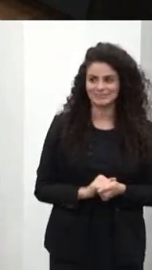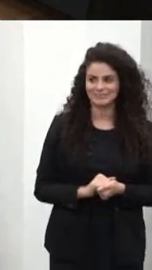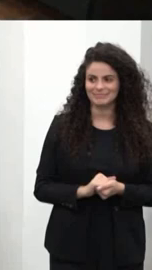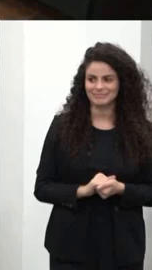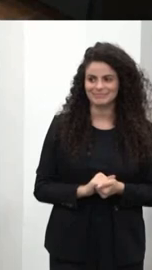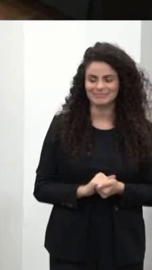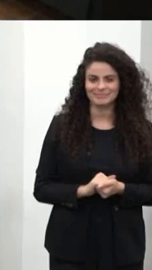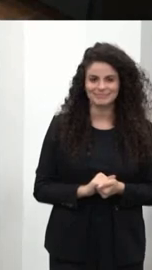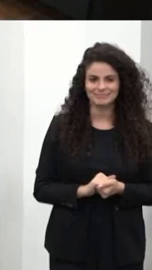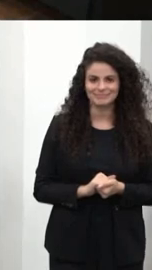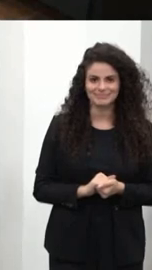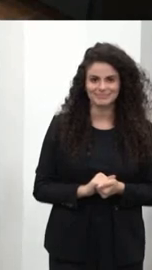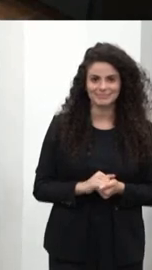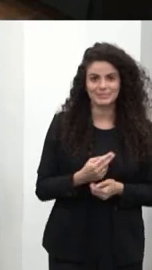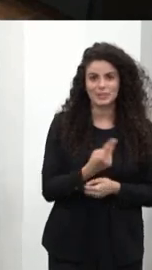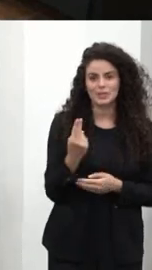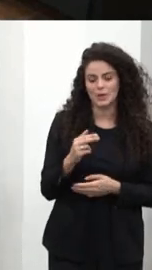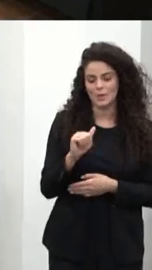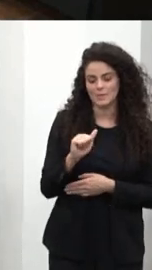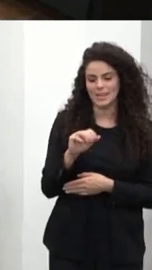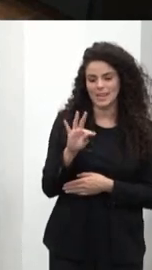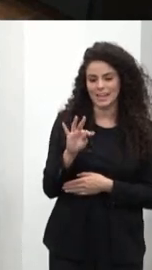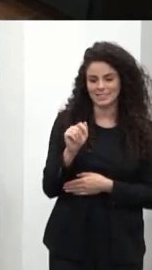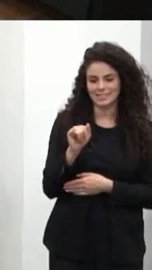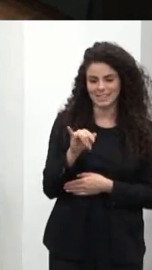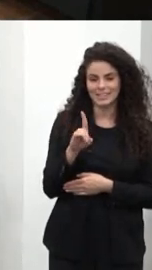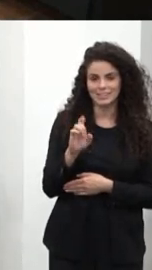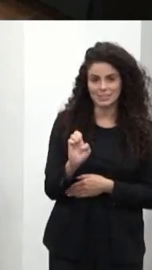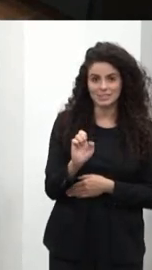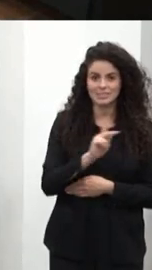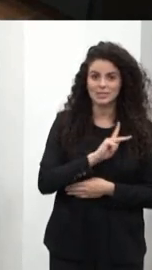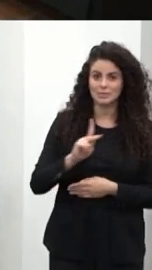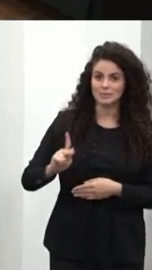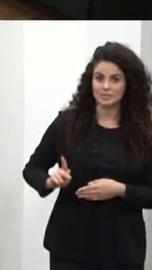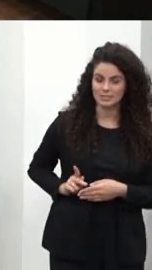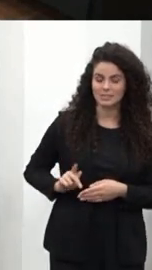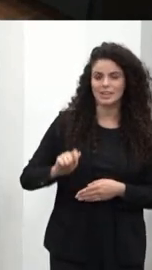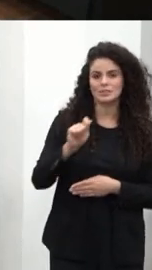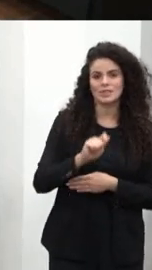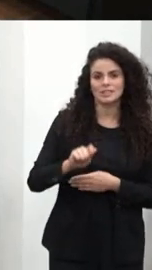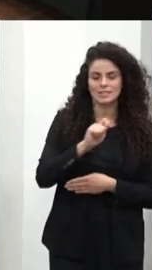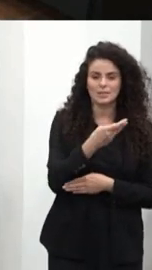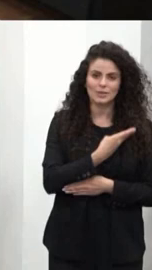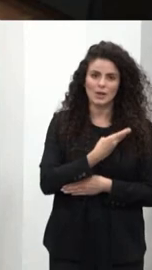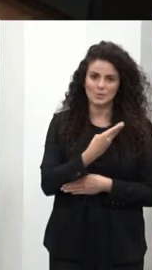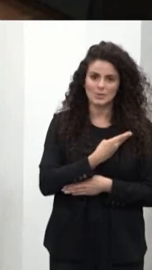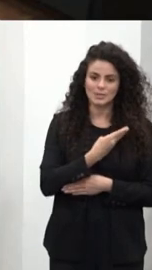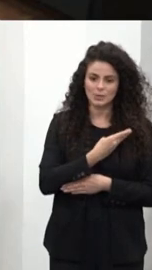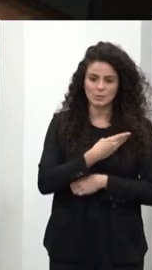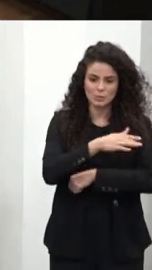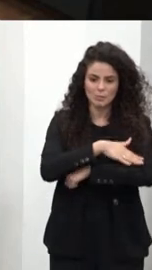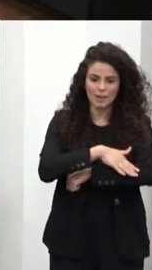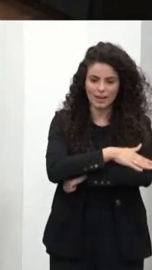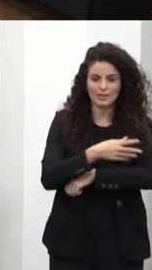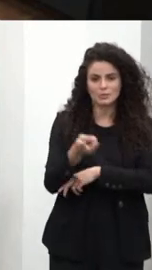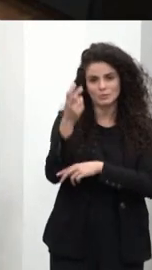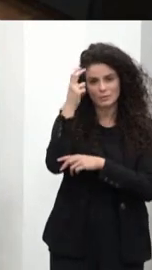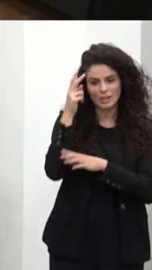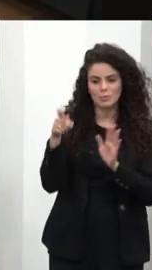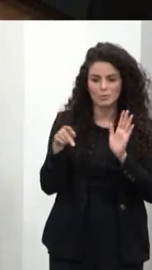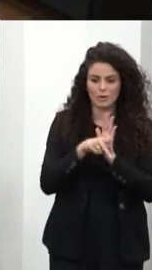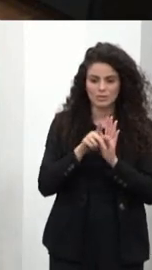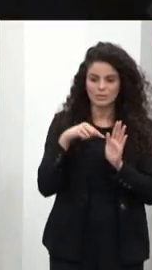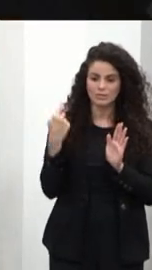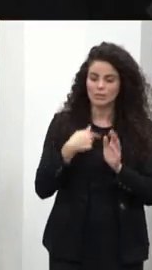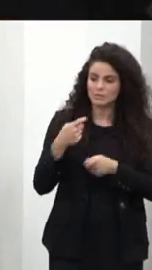bem meu nome é Thaís Silva sou presidente de Nossa Senhora de amigos no parque cultural que é o pacuca e diretor da associação